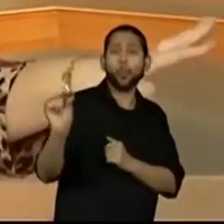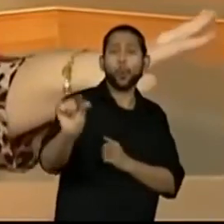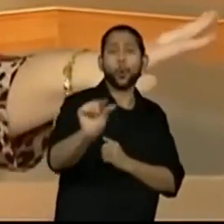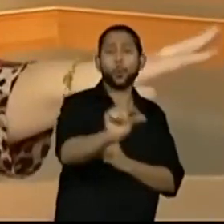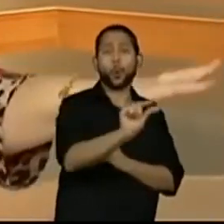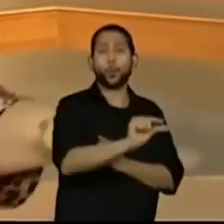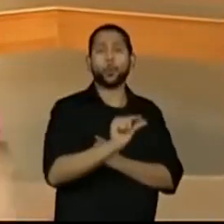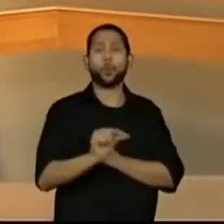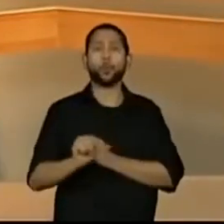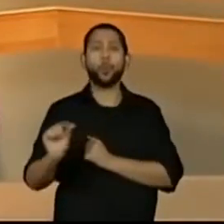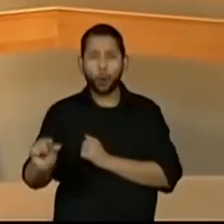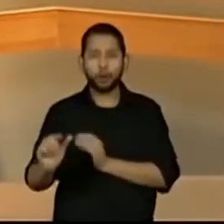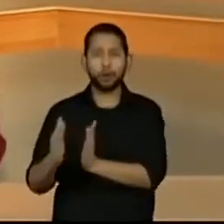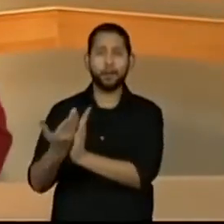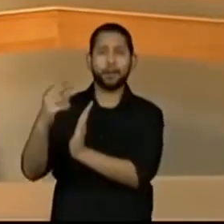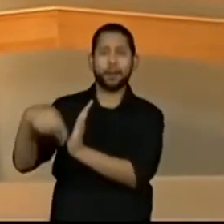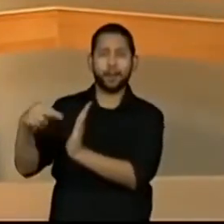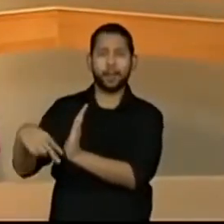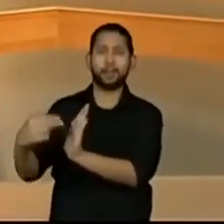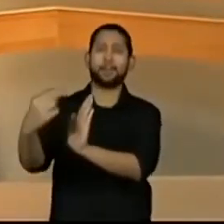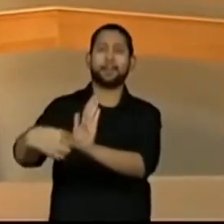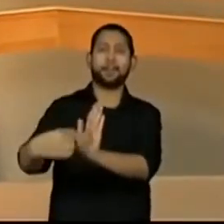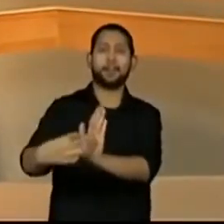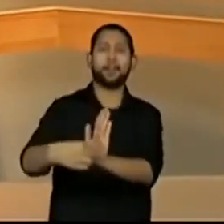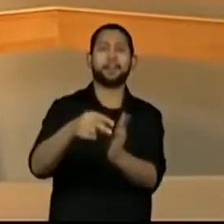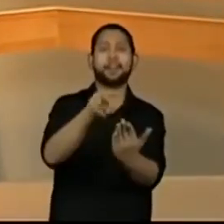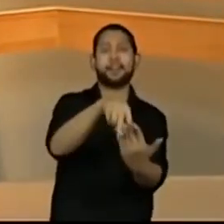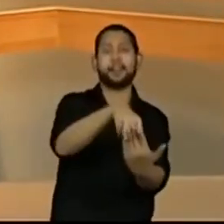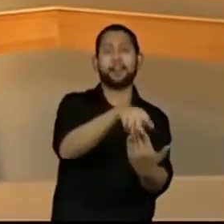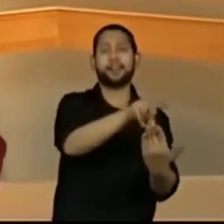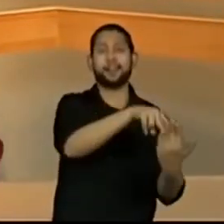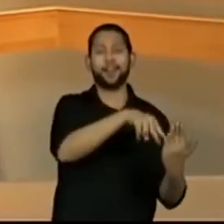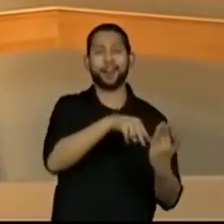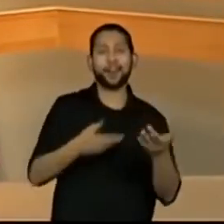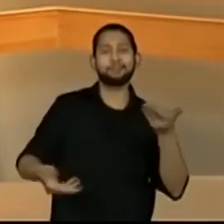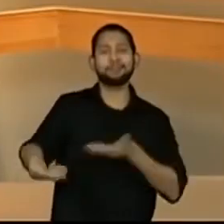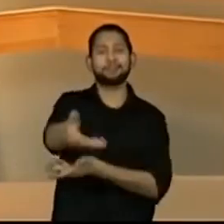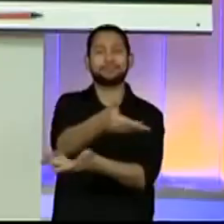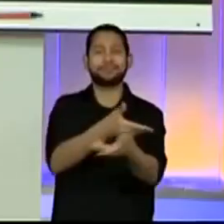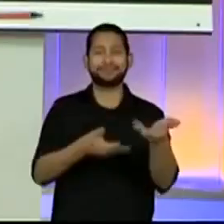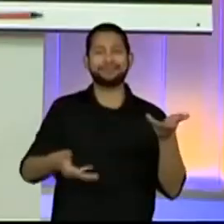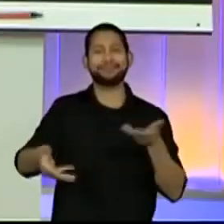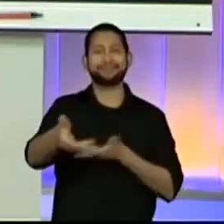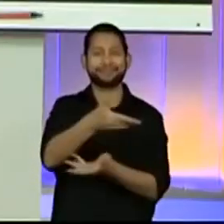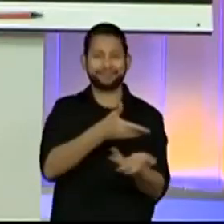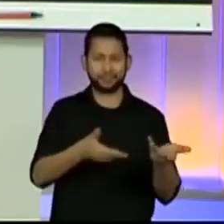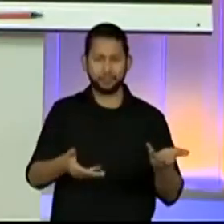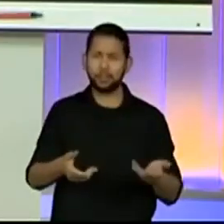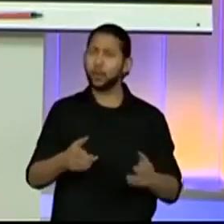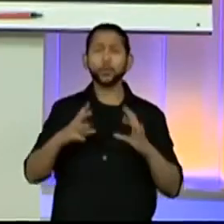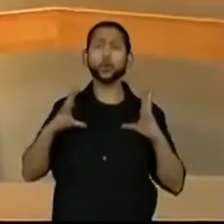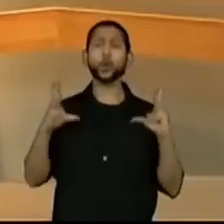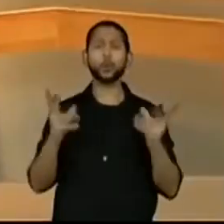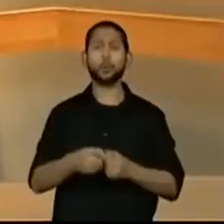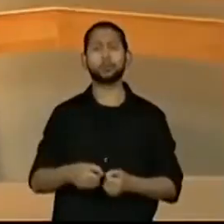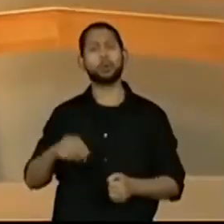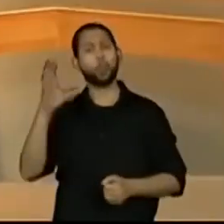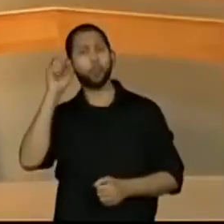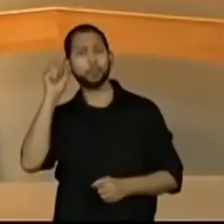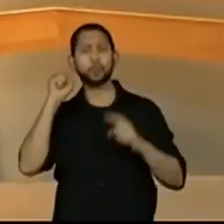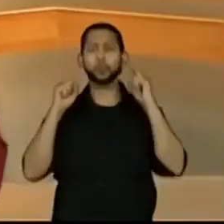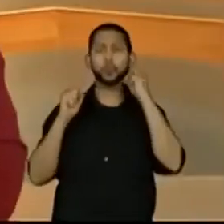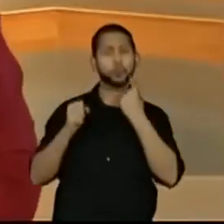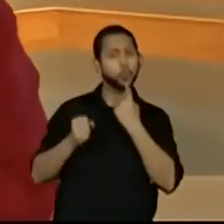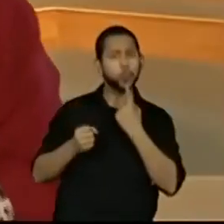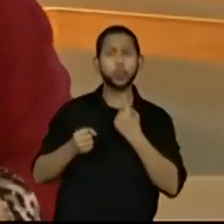leitura em voz alta é um excelente exercício para todos, não somente alunos. Fica a dica para a